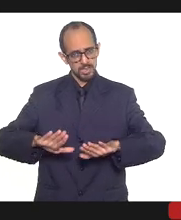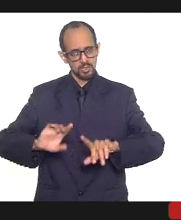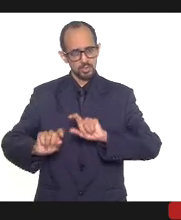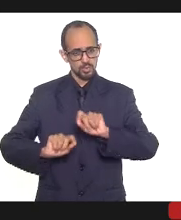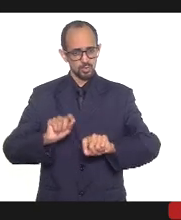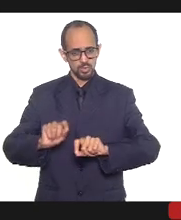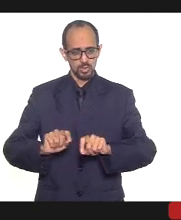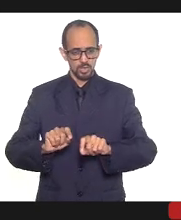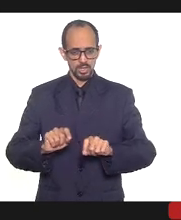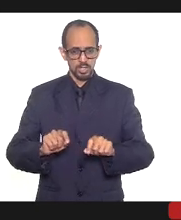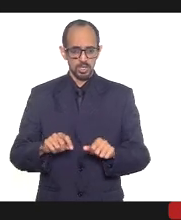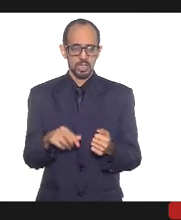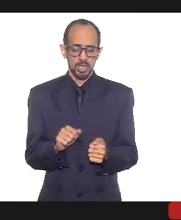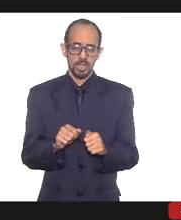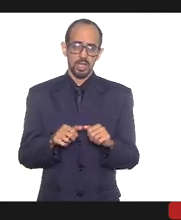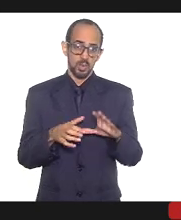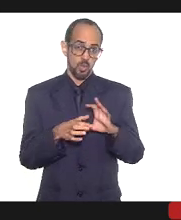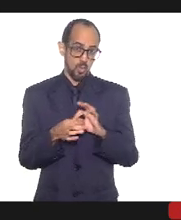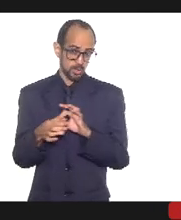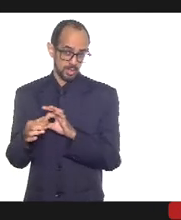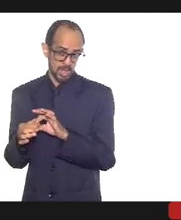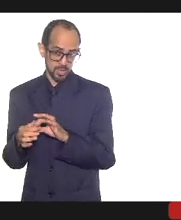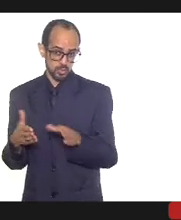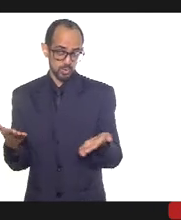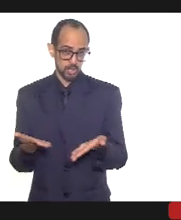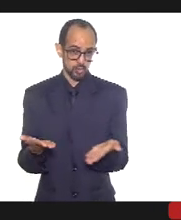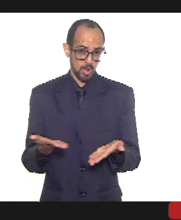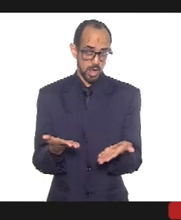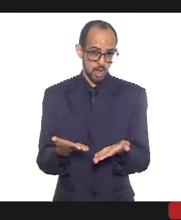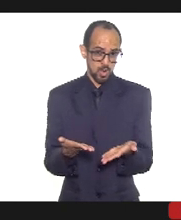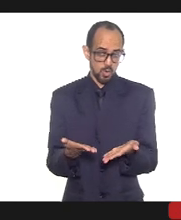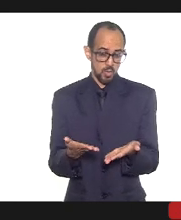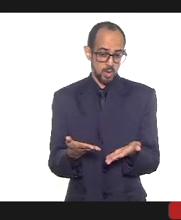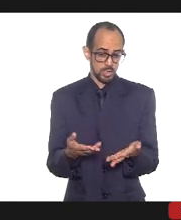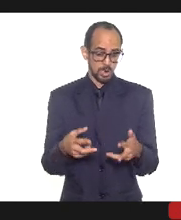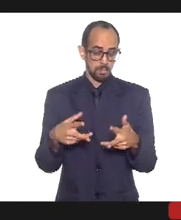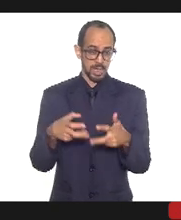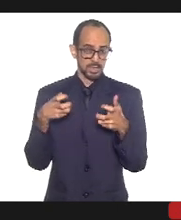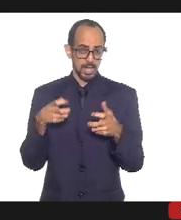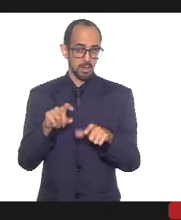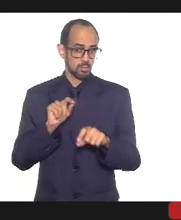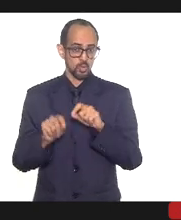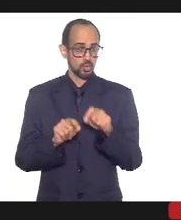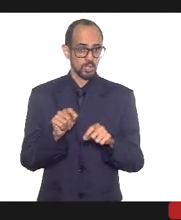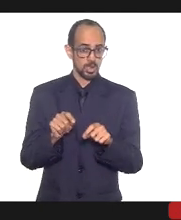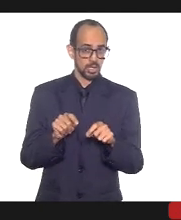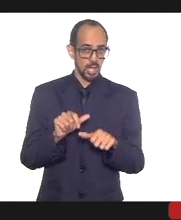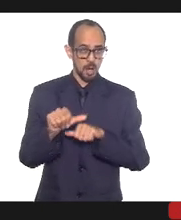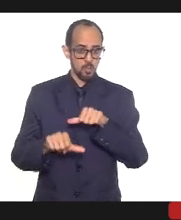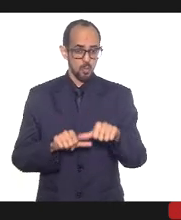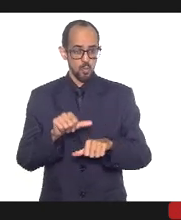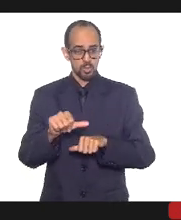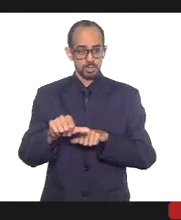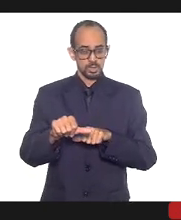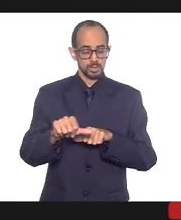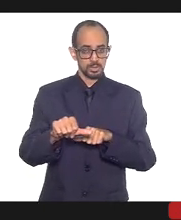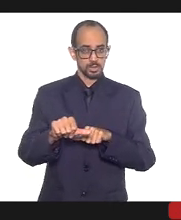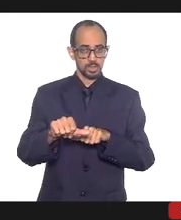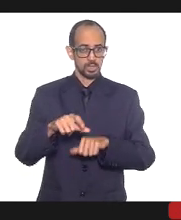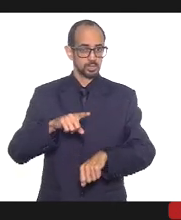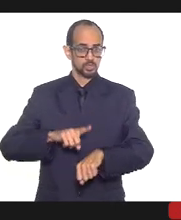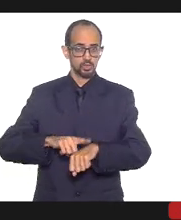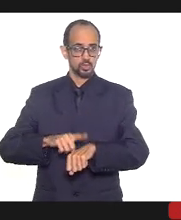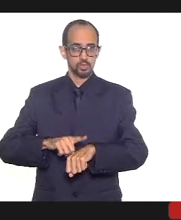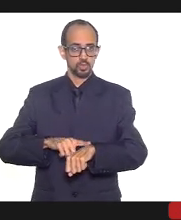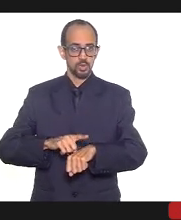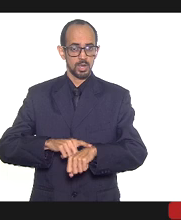diante de toda a conjuntura que nós estamos vivendo, que a migração de carga horária